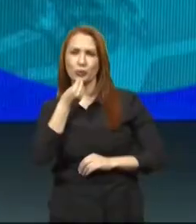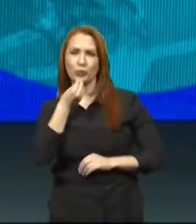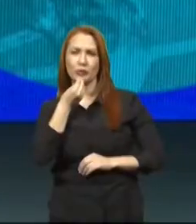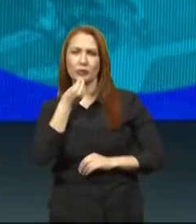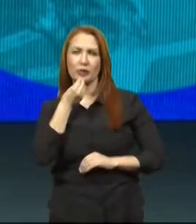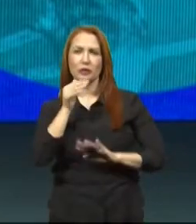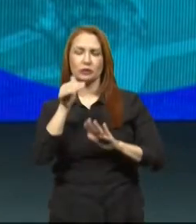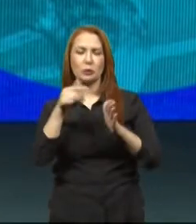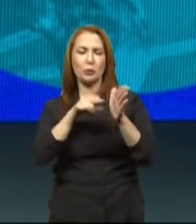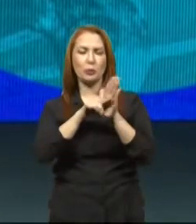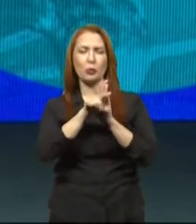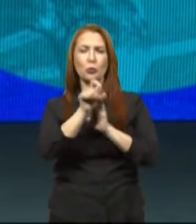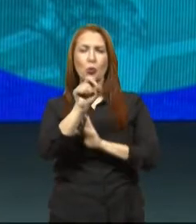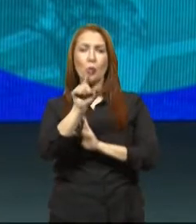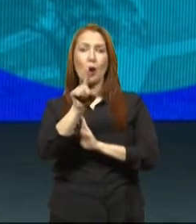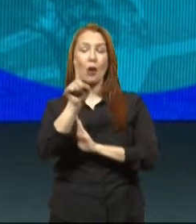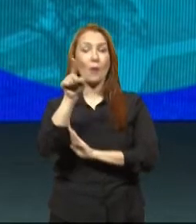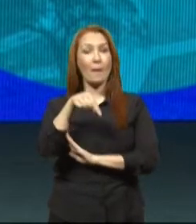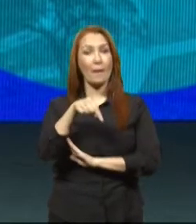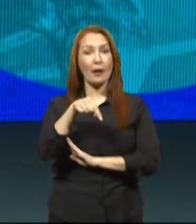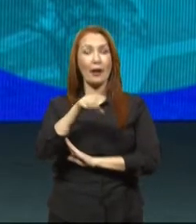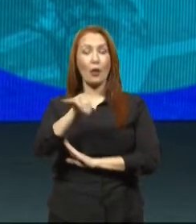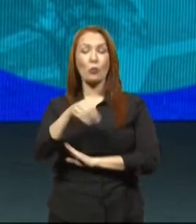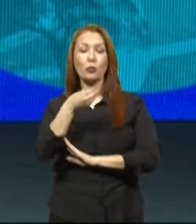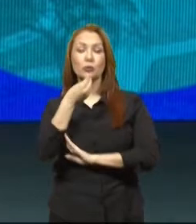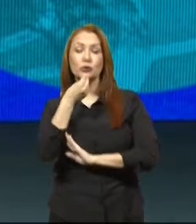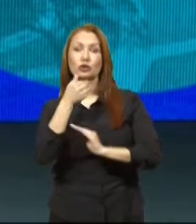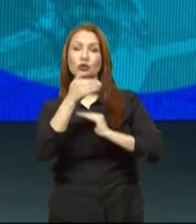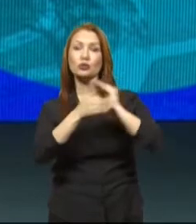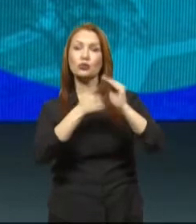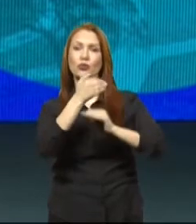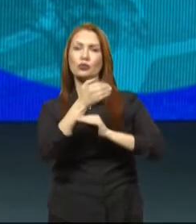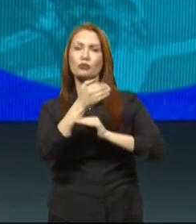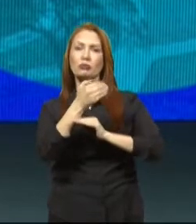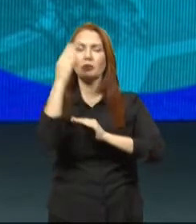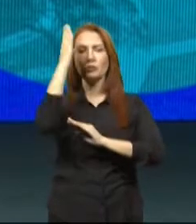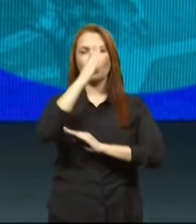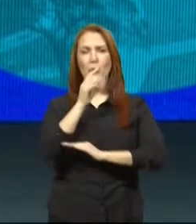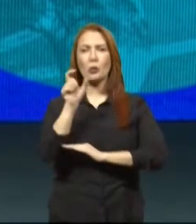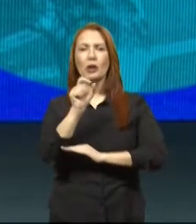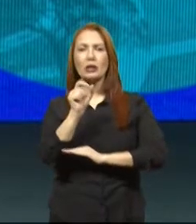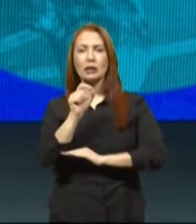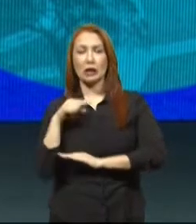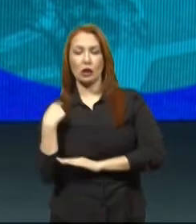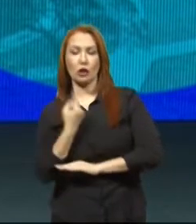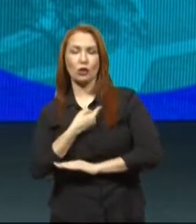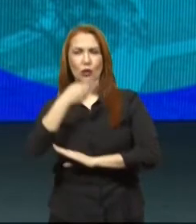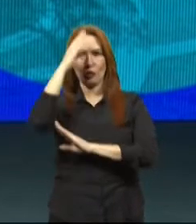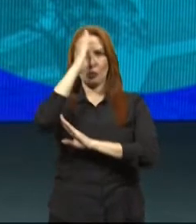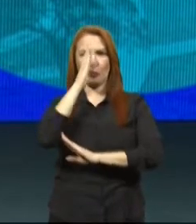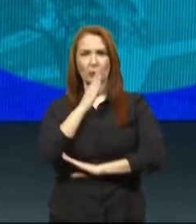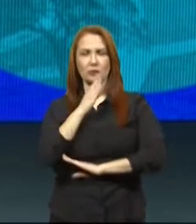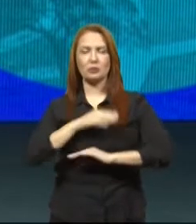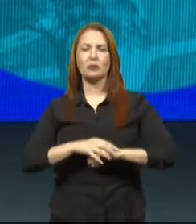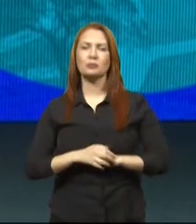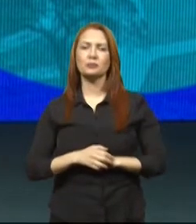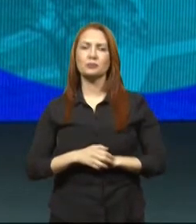a oportunidade de desenvolvimento no Brasil? O que que nós, brasileiros,